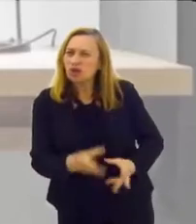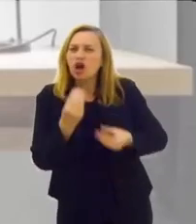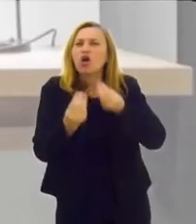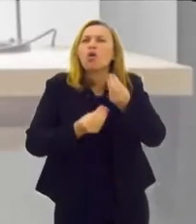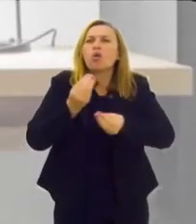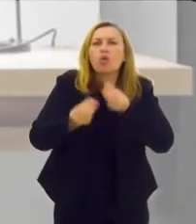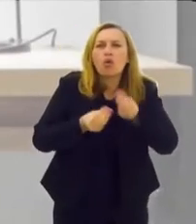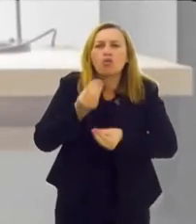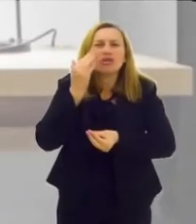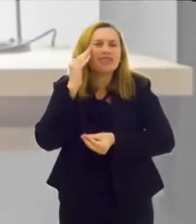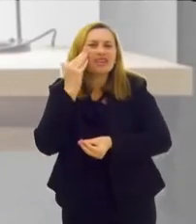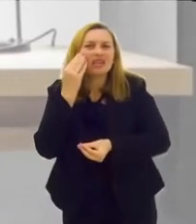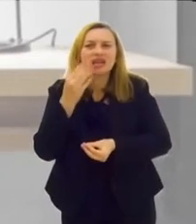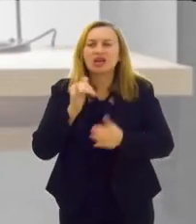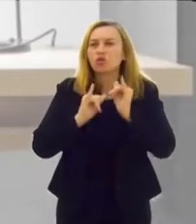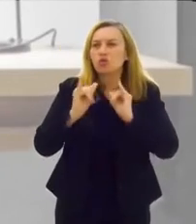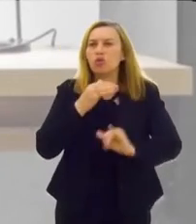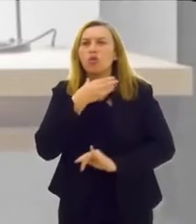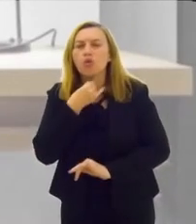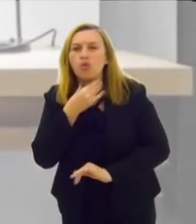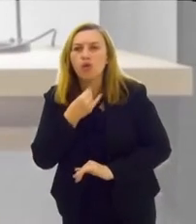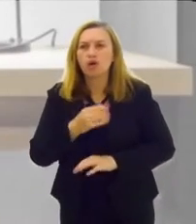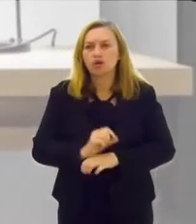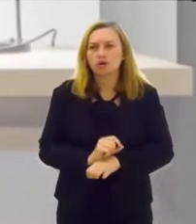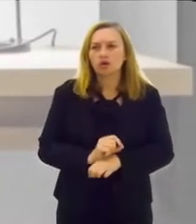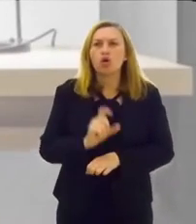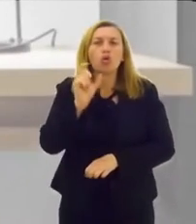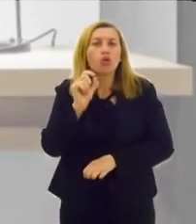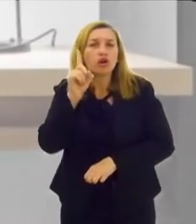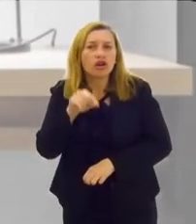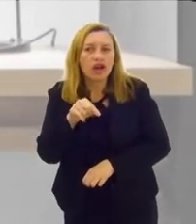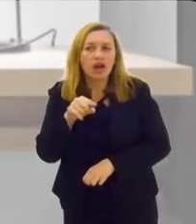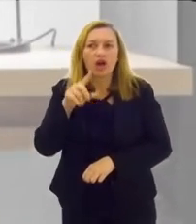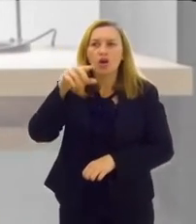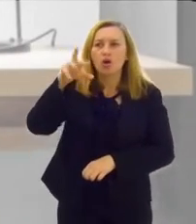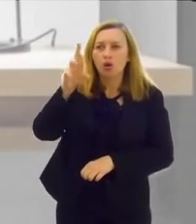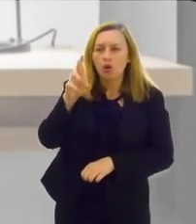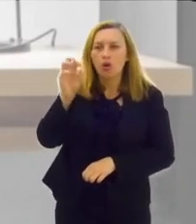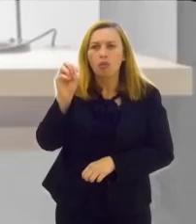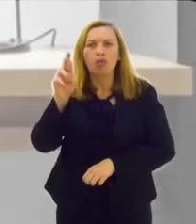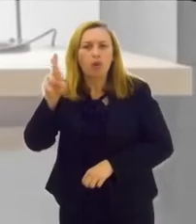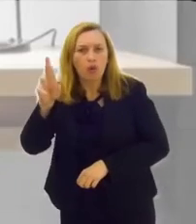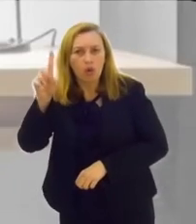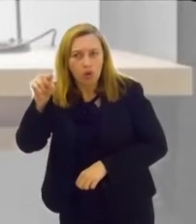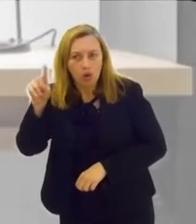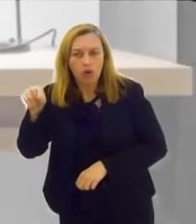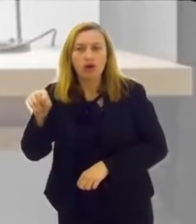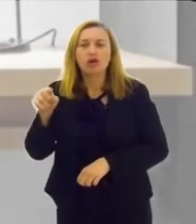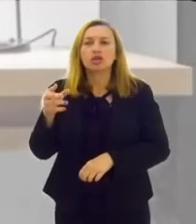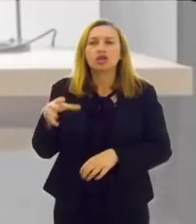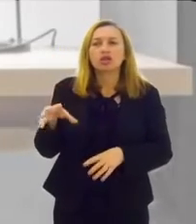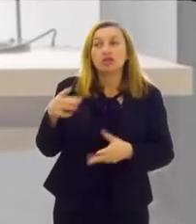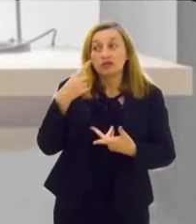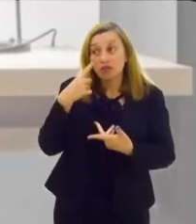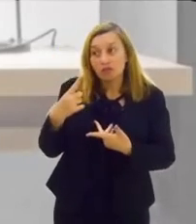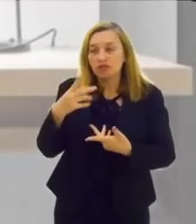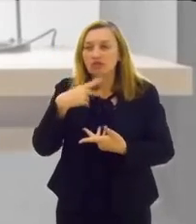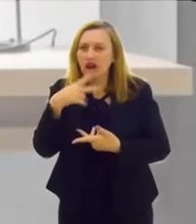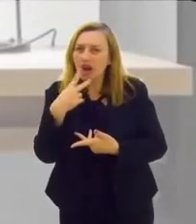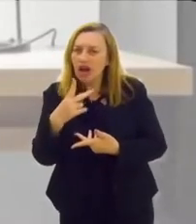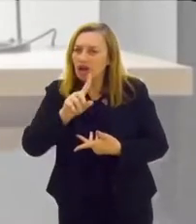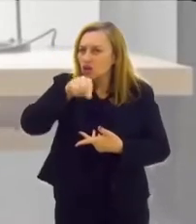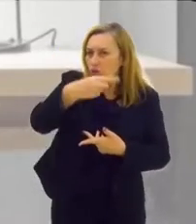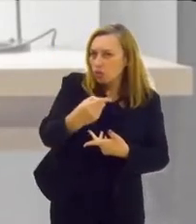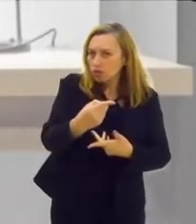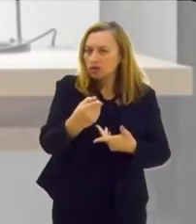como identificar uma fake news? Ou ainda, o que são os robôs que tanto ouvimos falar e tantas outras que